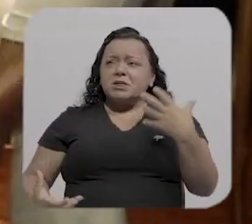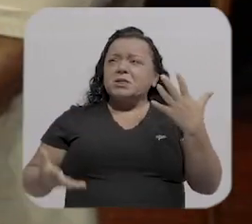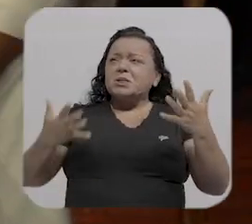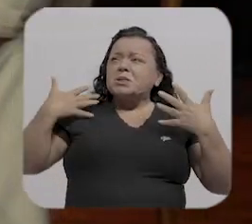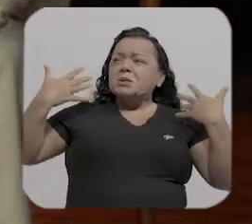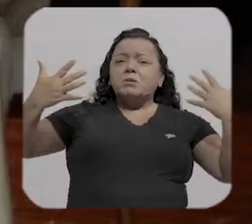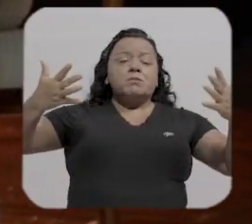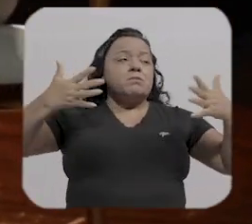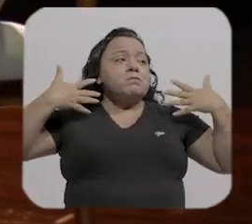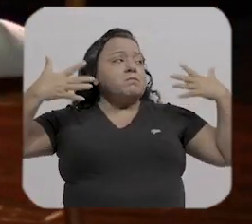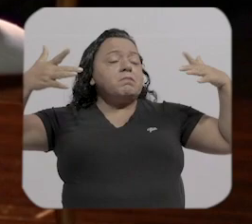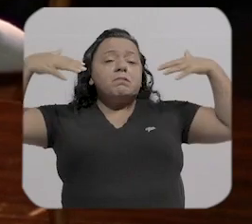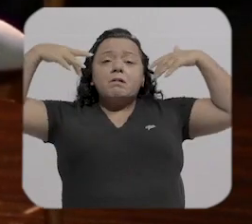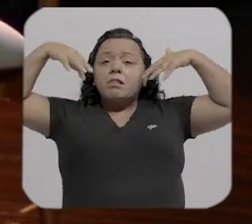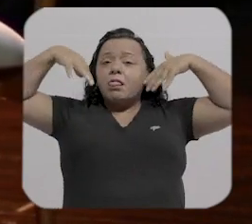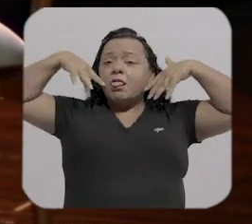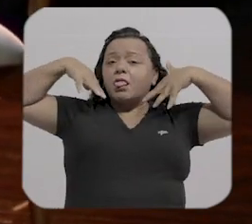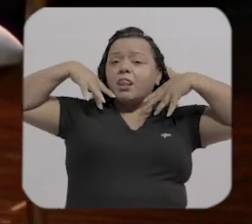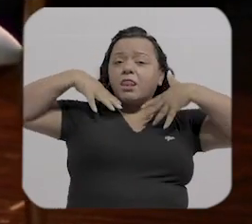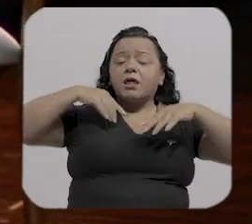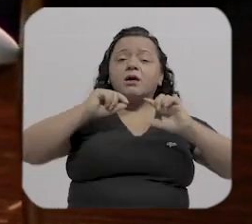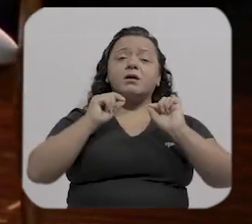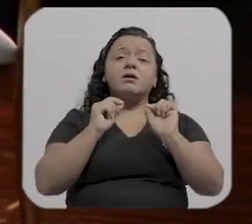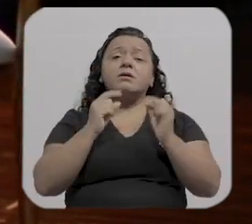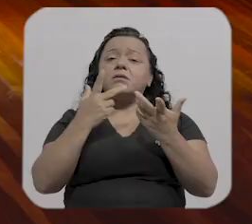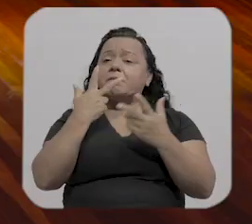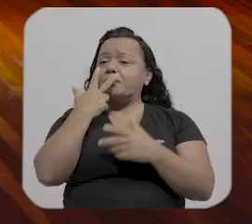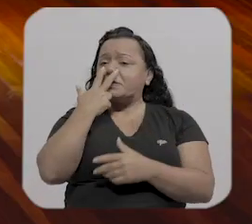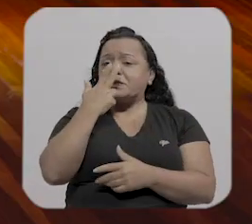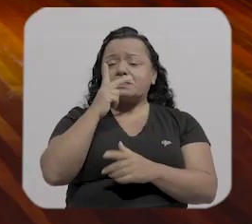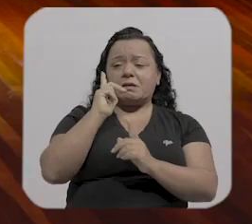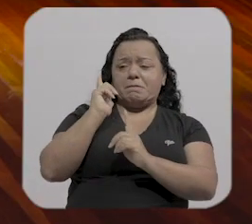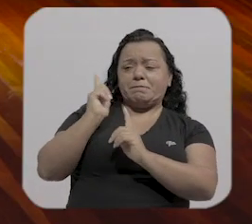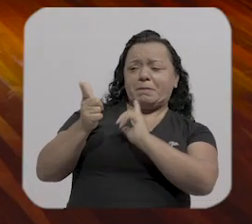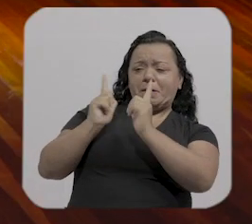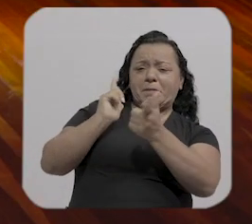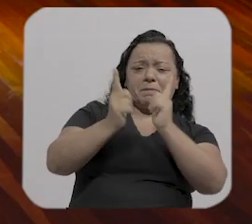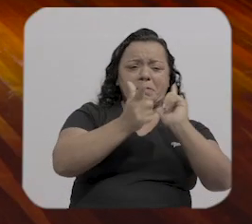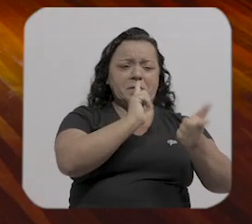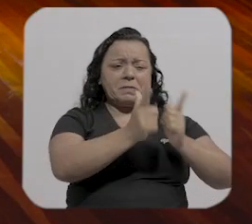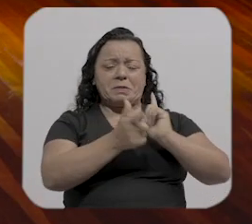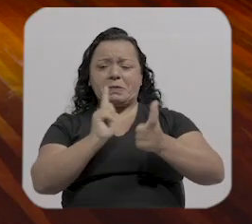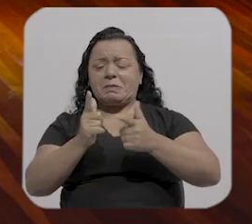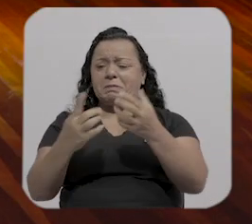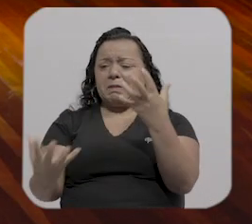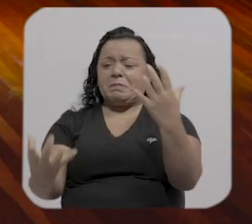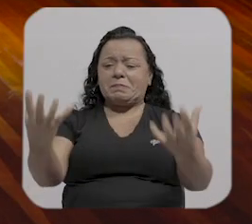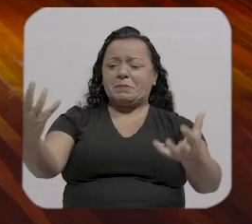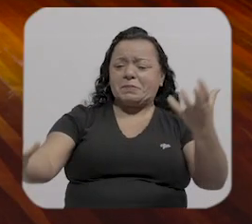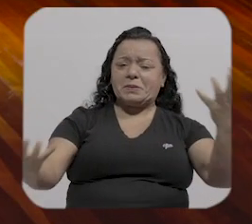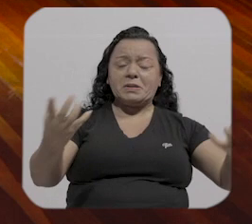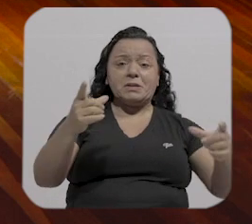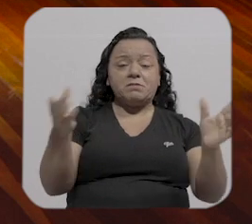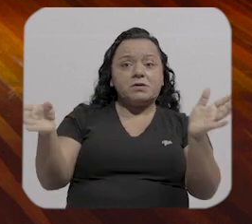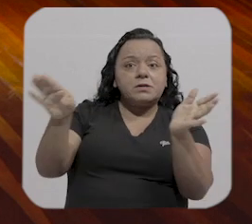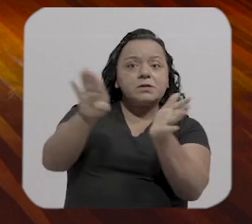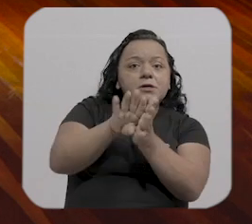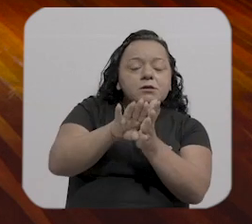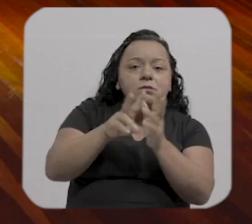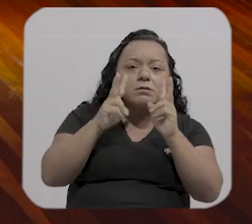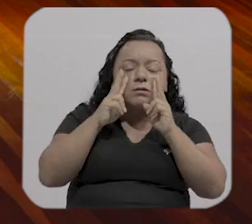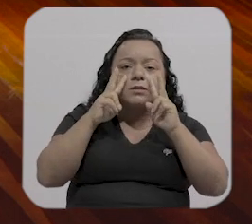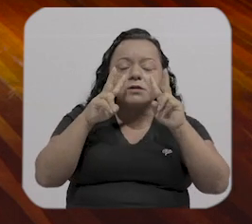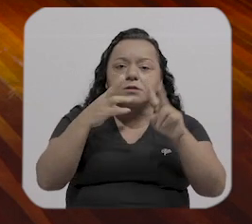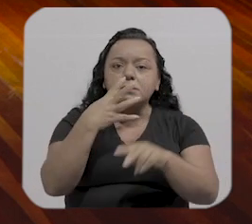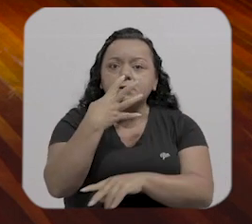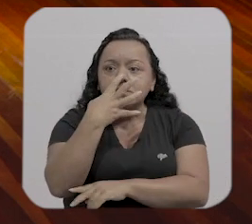câmera, é um calor intenso, cara. Era como se fosse um bombardeio numa cidade aqui, e você chega no dia